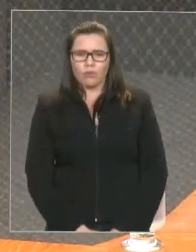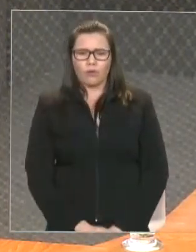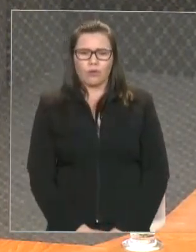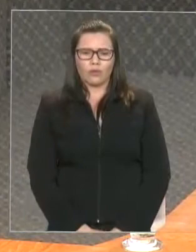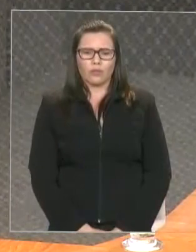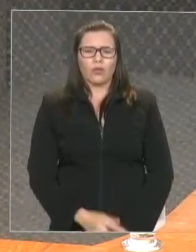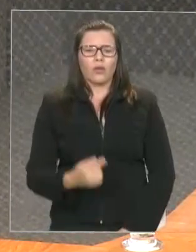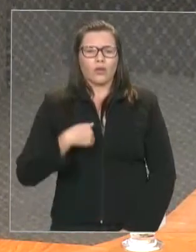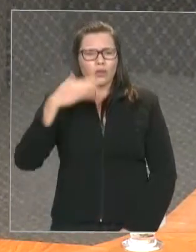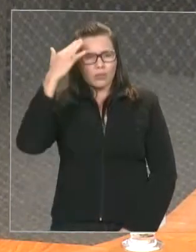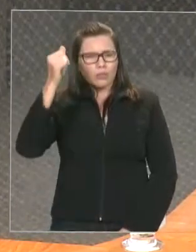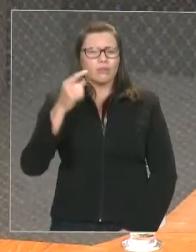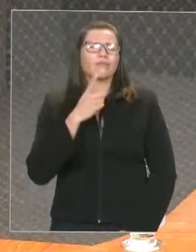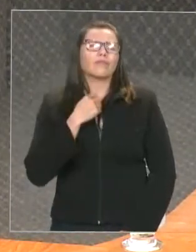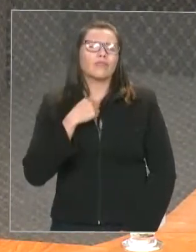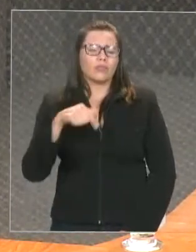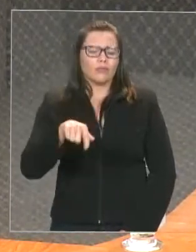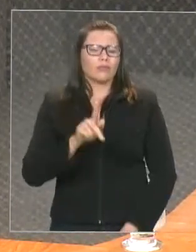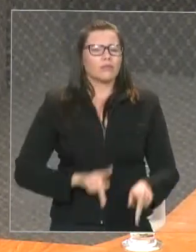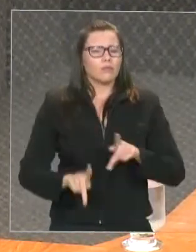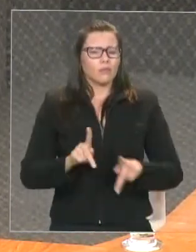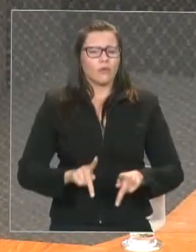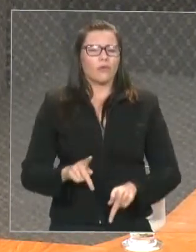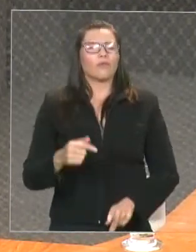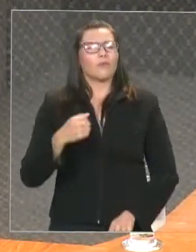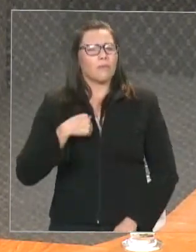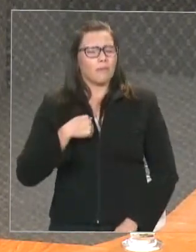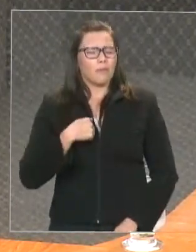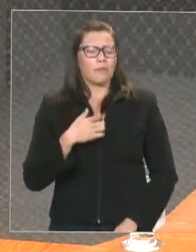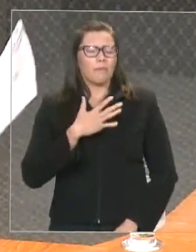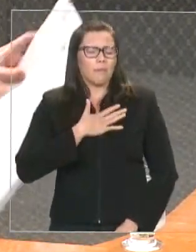um desejo de toda aquela população e principalmente nosso. Muito obrigada, senhor presidente.